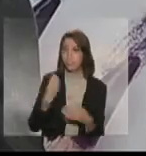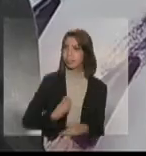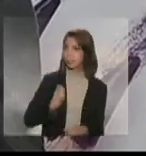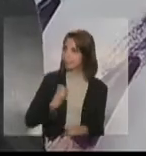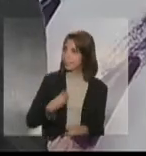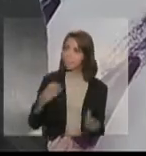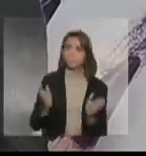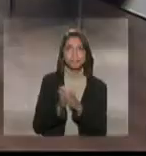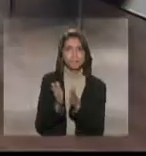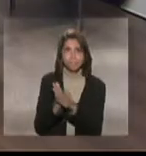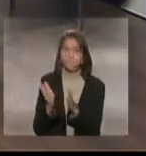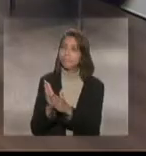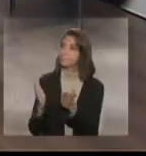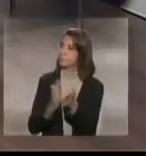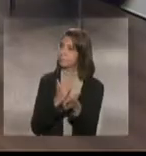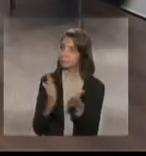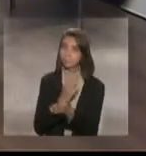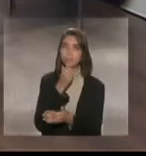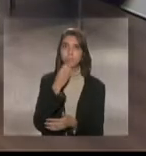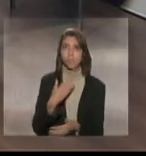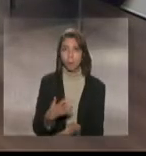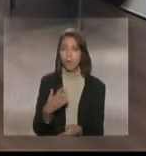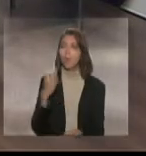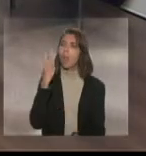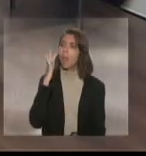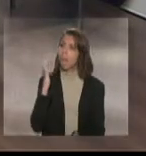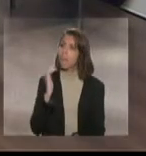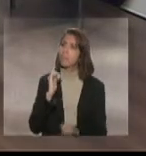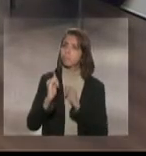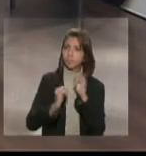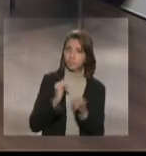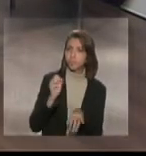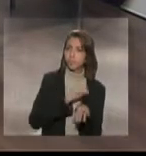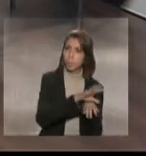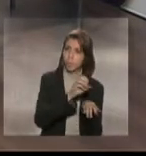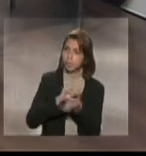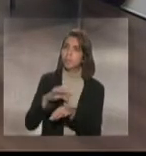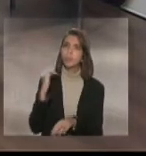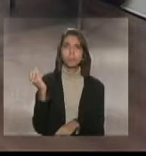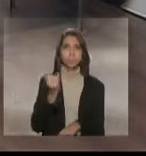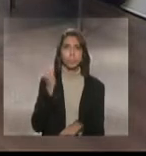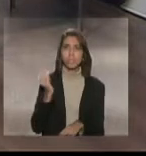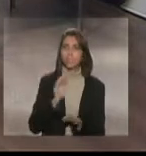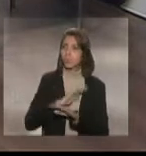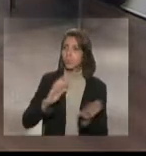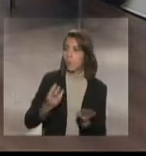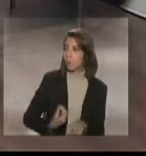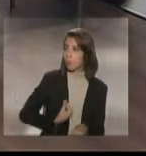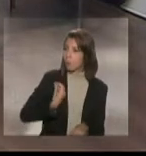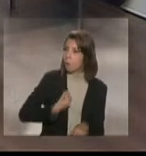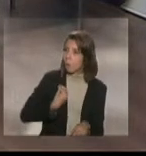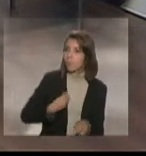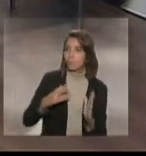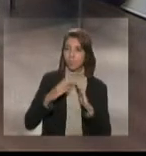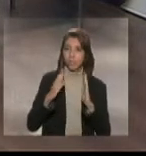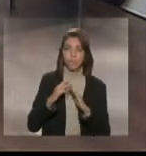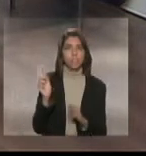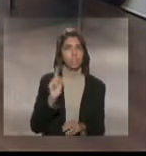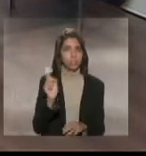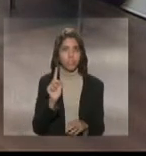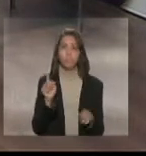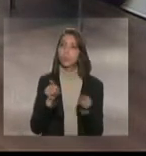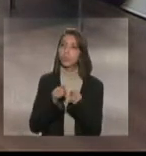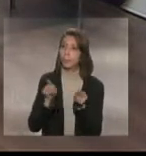participação no programa parabéns pelo livro acho que trouxe uma informação super importante que não é questão só do convívio né em